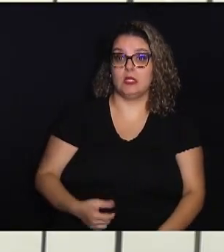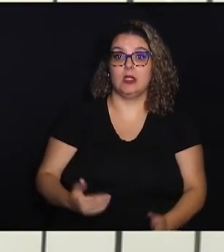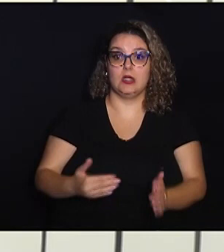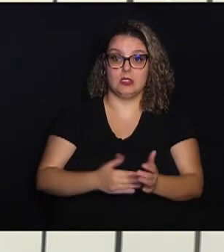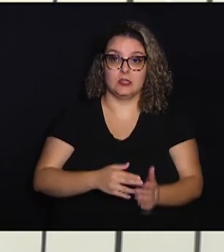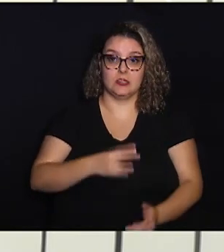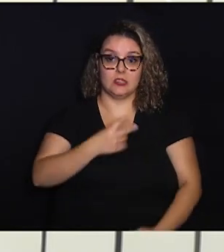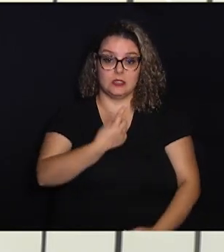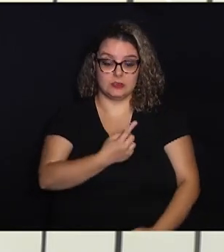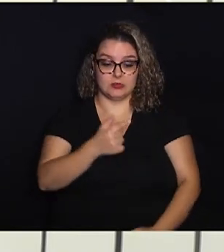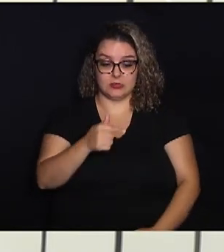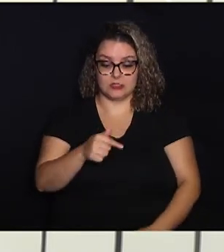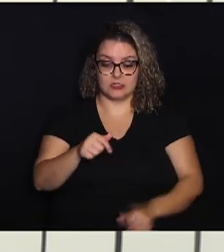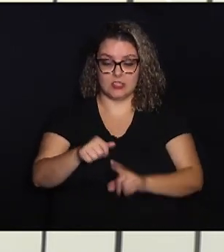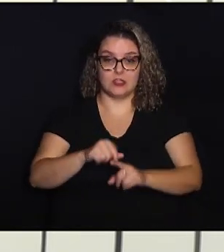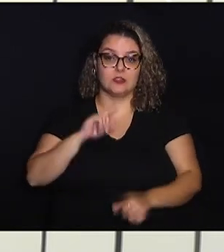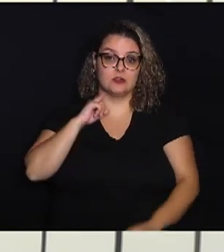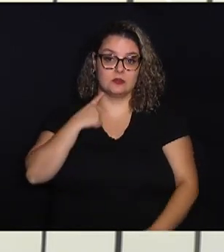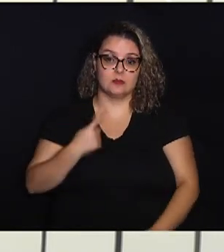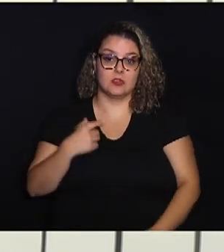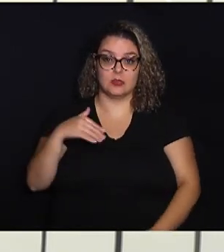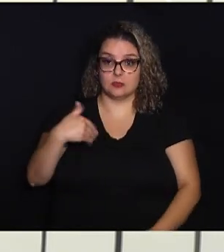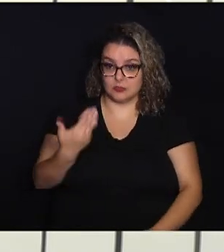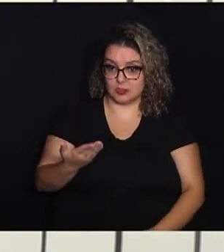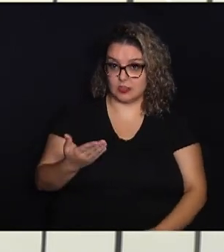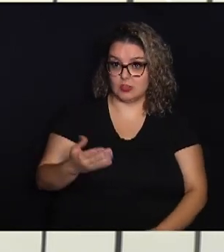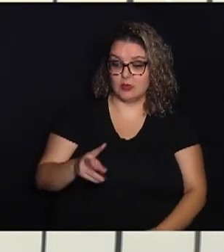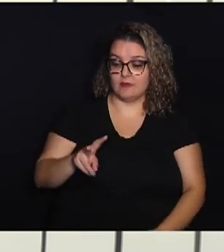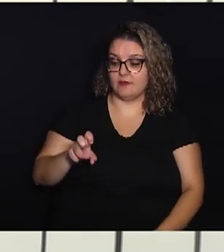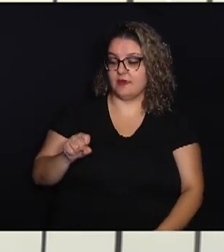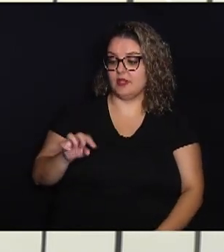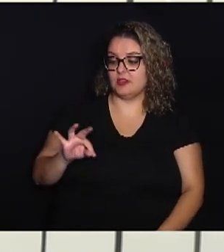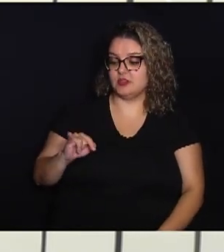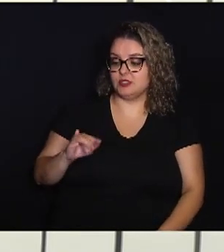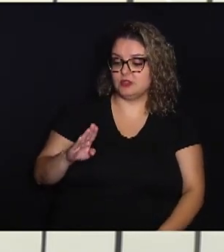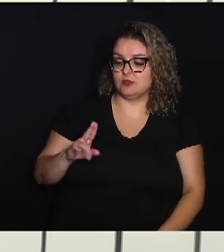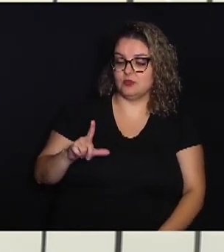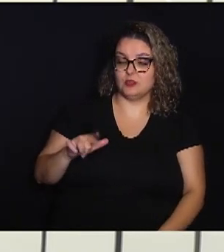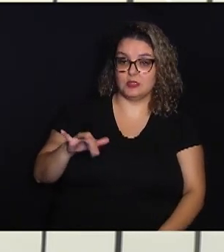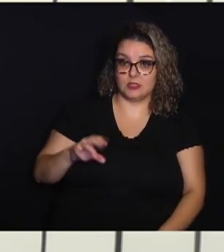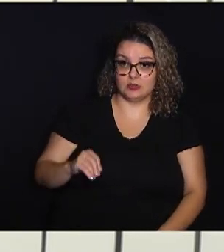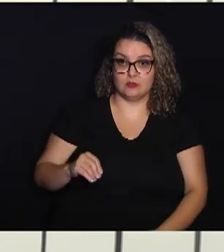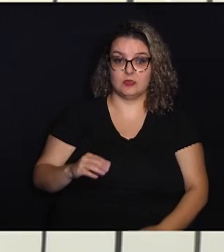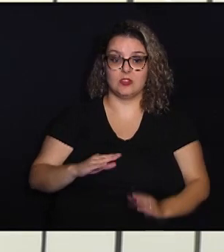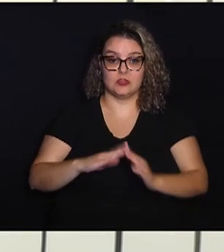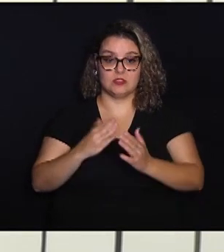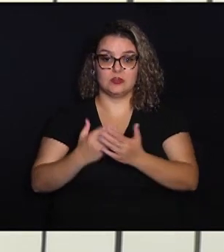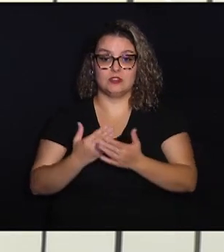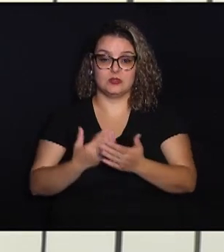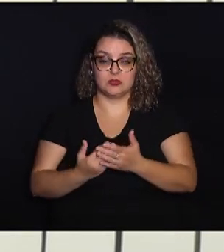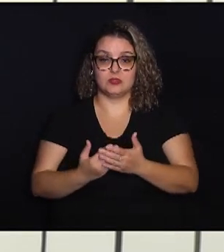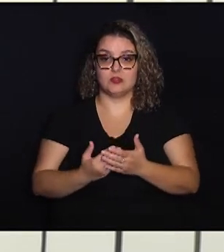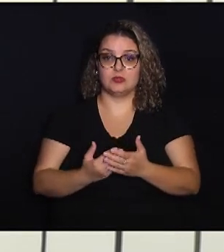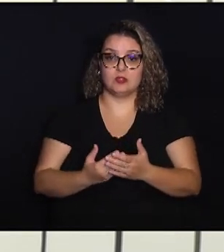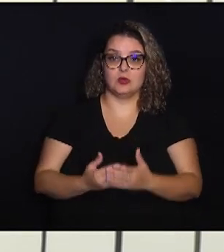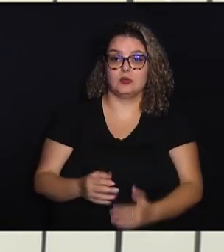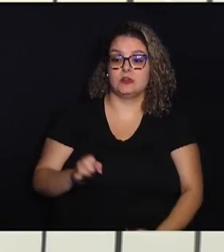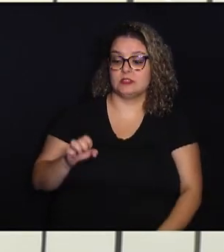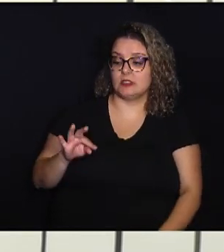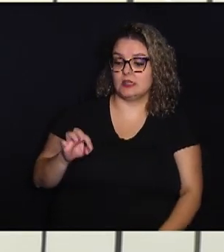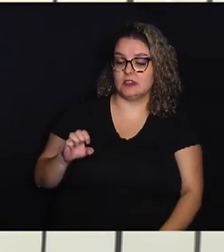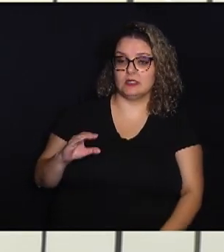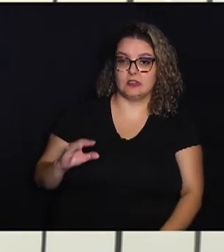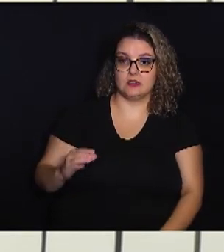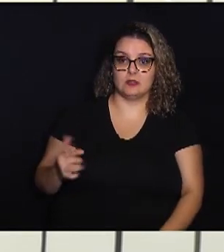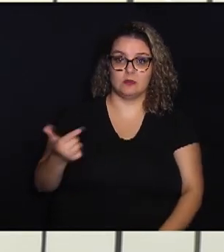maio, próxima sexta-feira, as inscrições para o vestibulinho das escolas técnicas estaduais, as ETECs, para o segundo